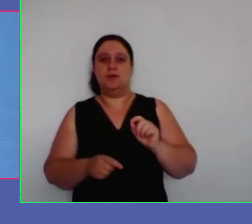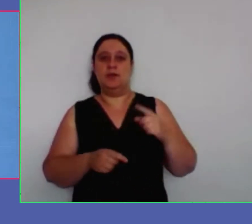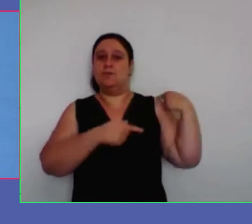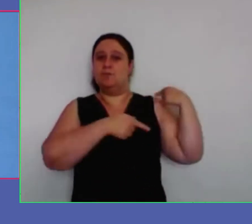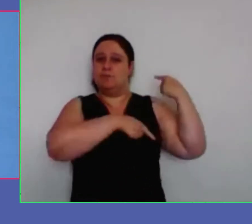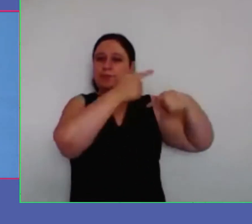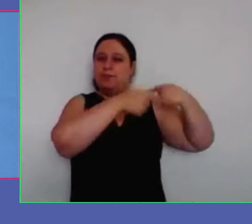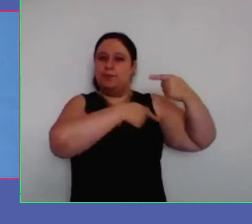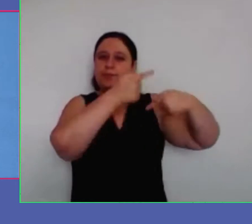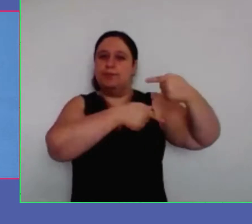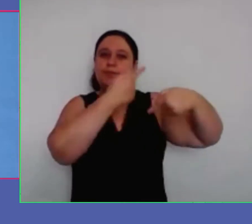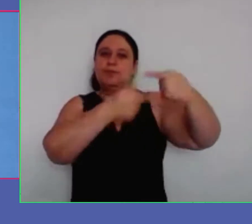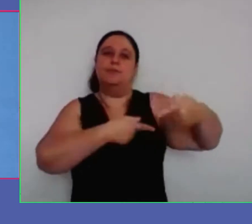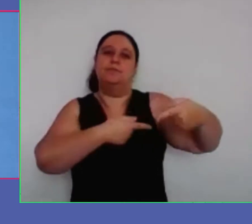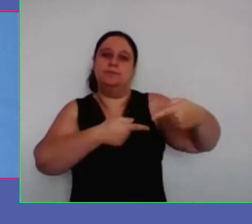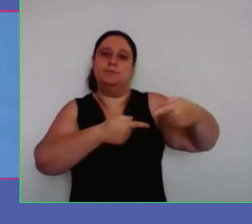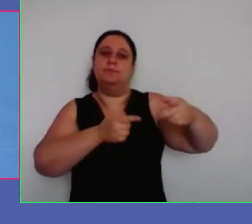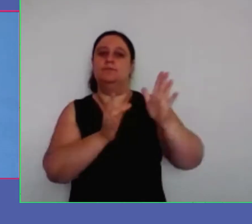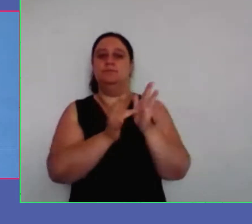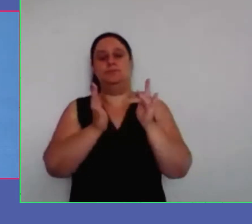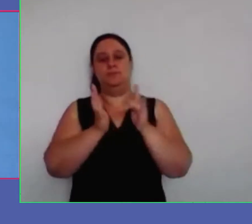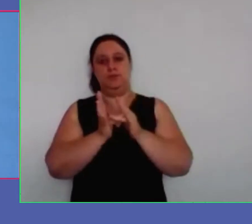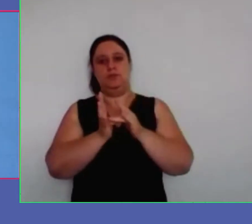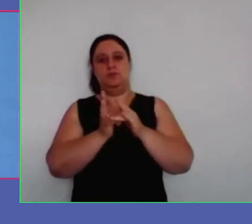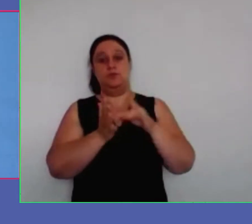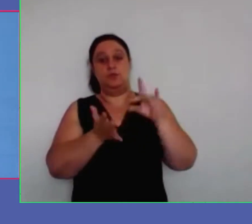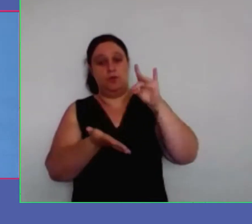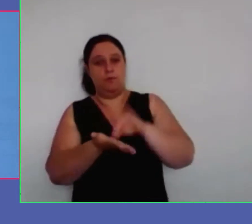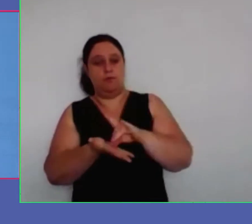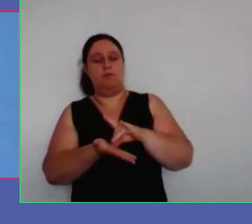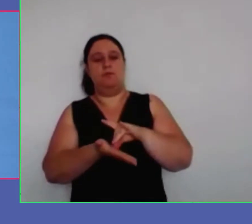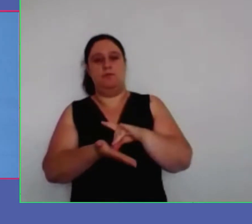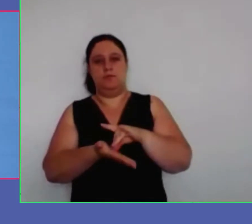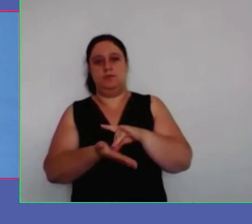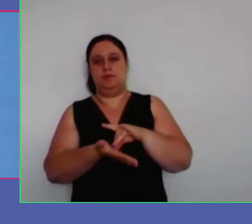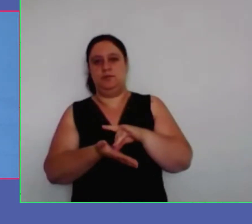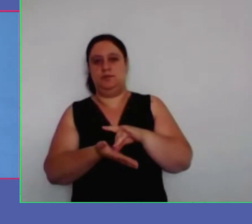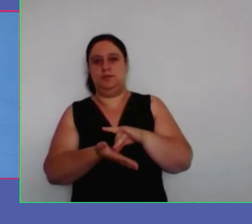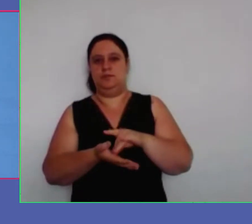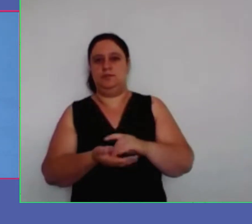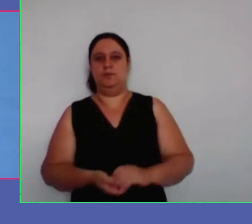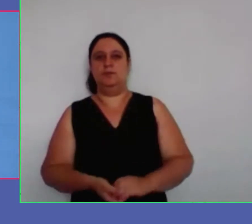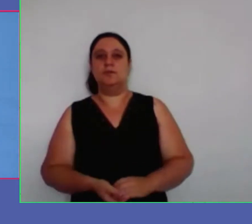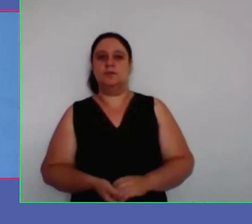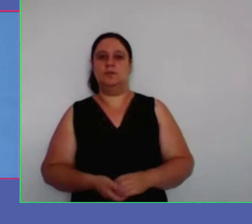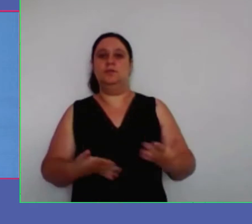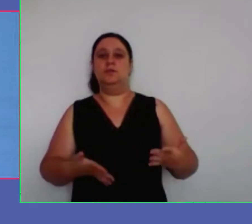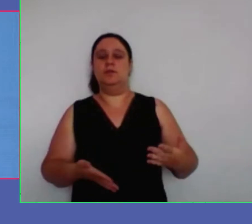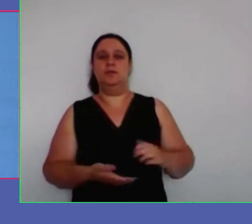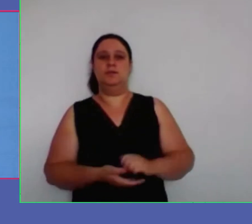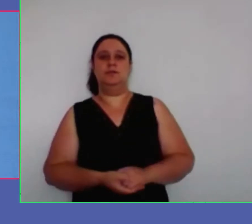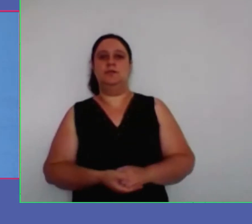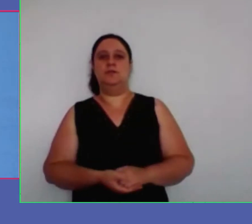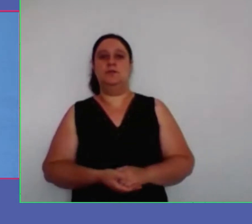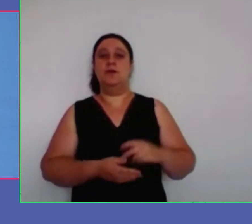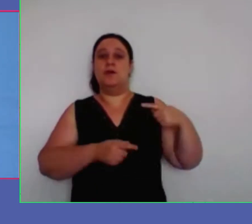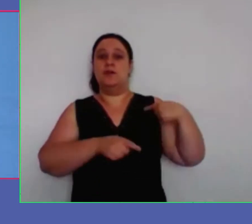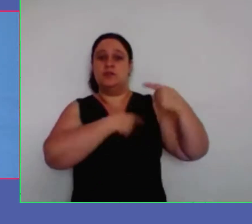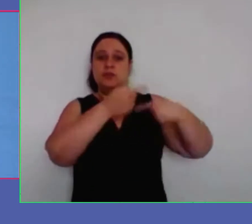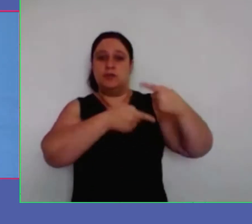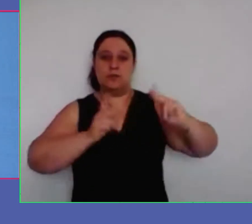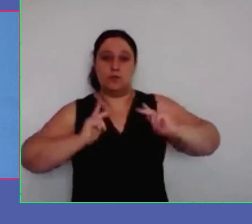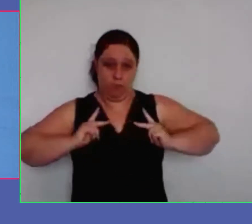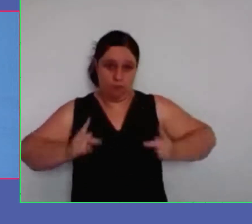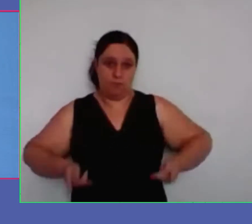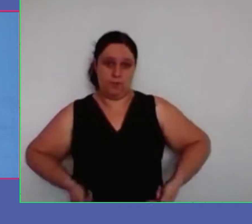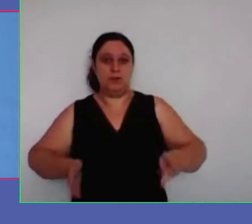sua geração, a sua origem. A geração humana dele,